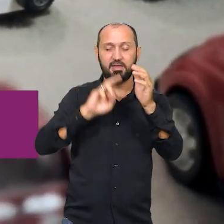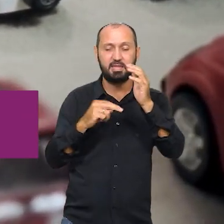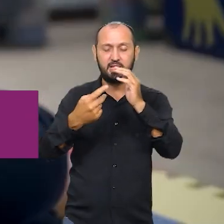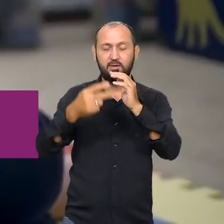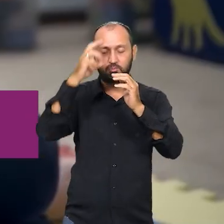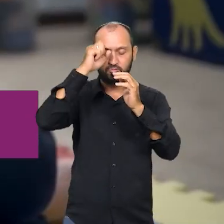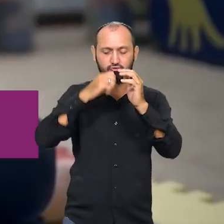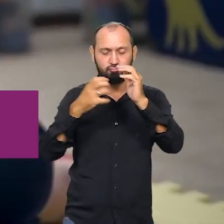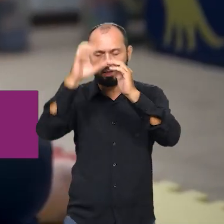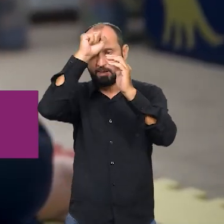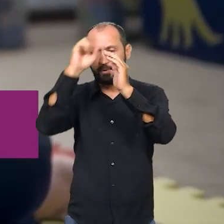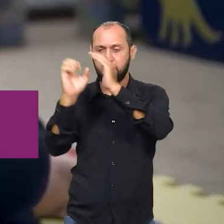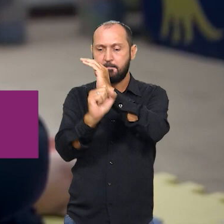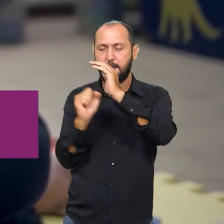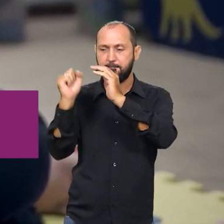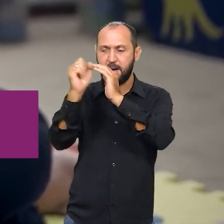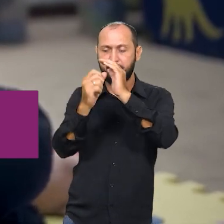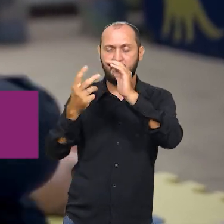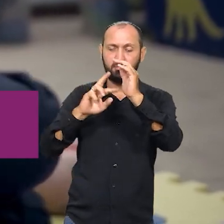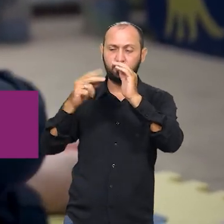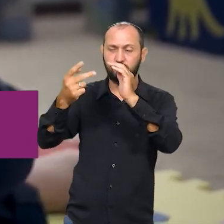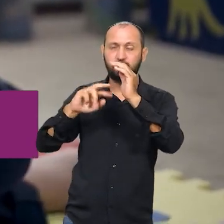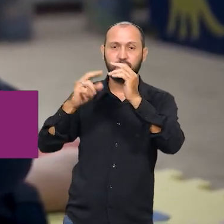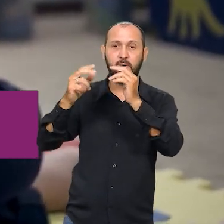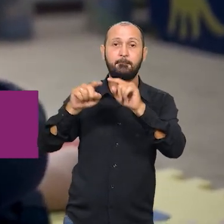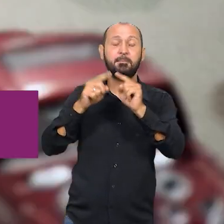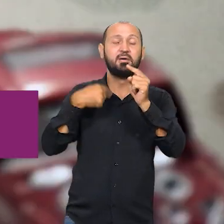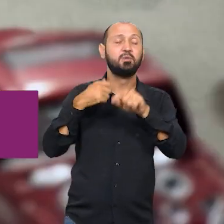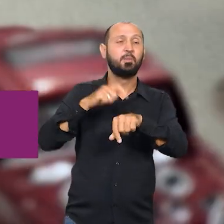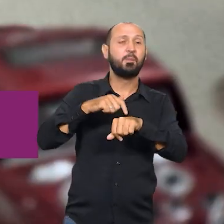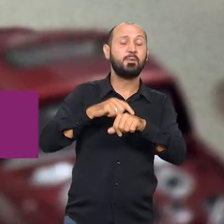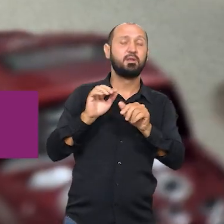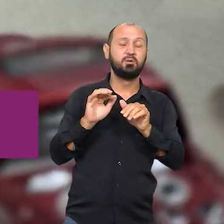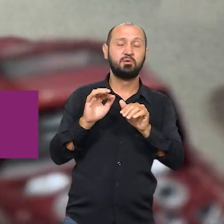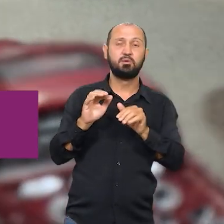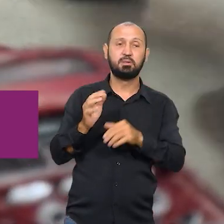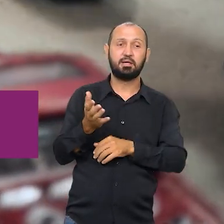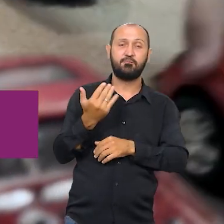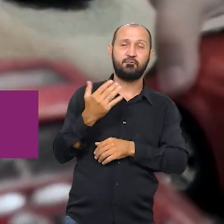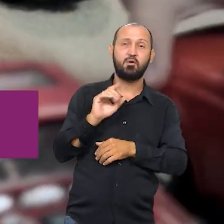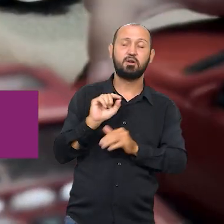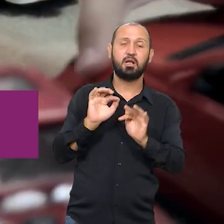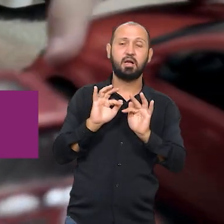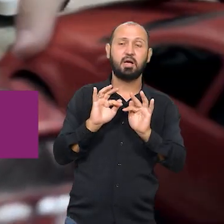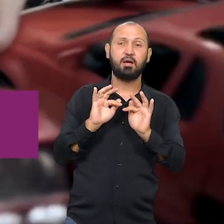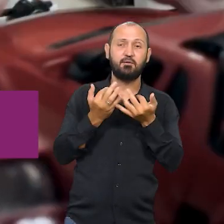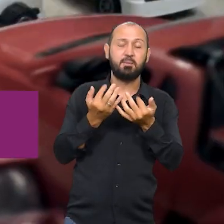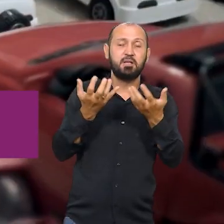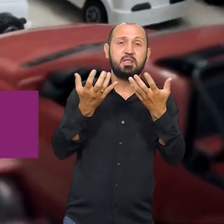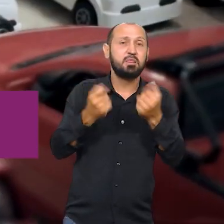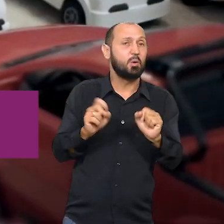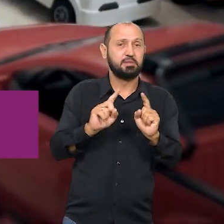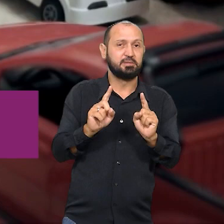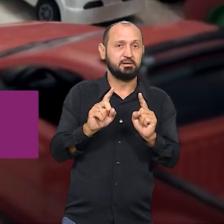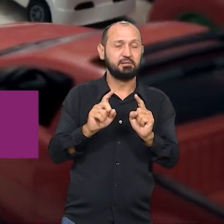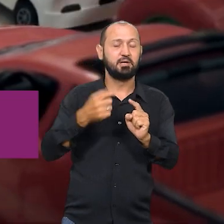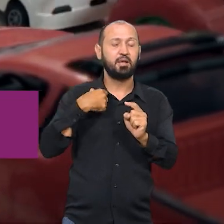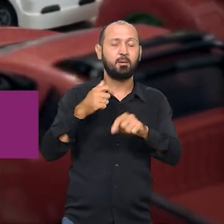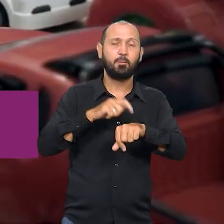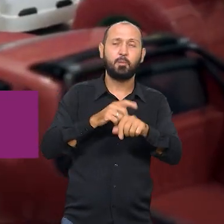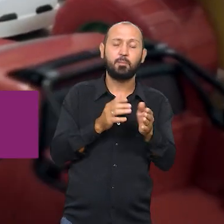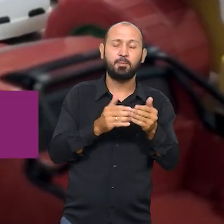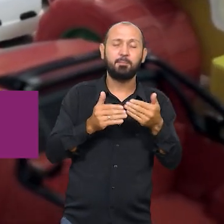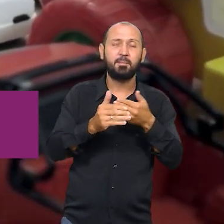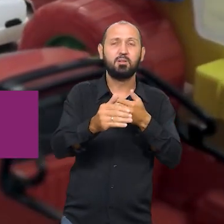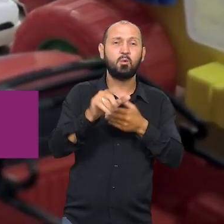Está aprendendo muito. Mas a negação é algo que todos nós passamos, a gente entra num luto